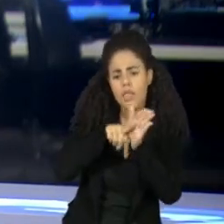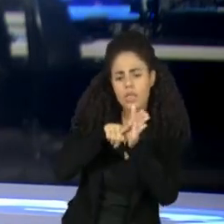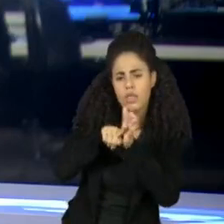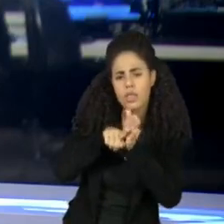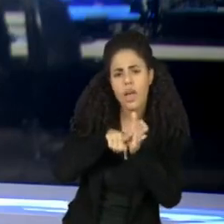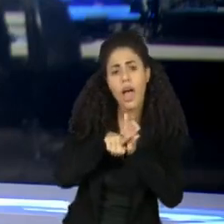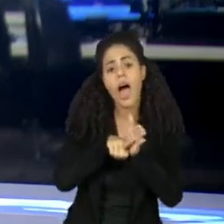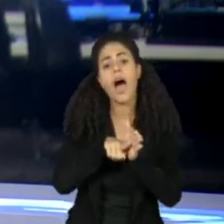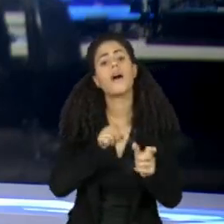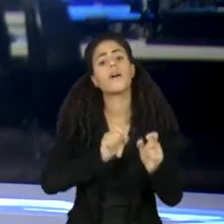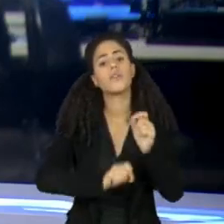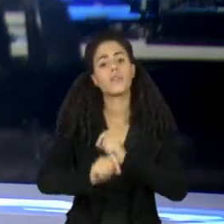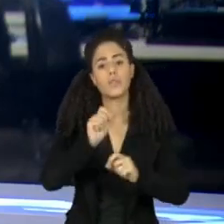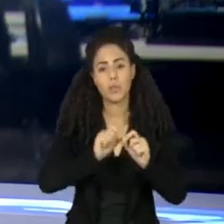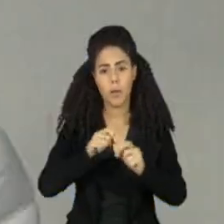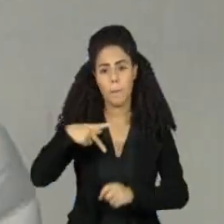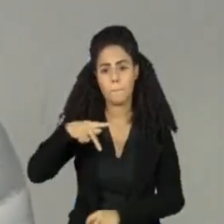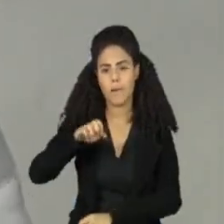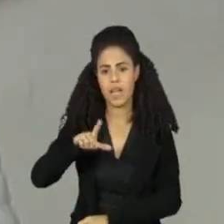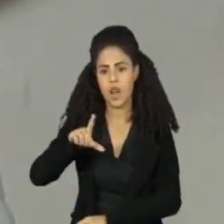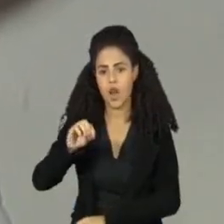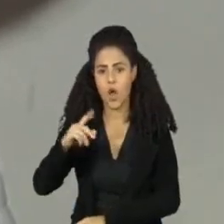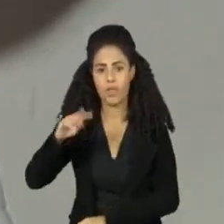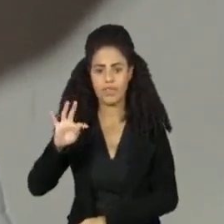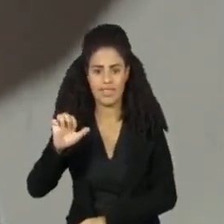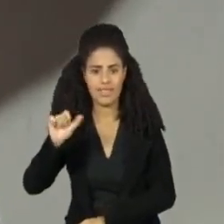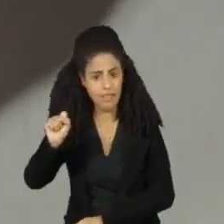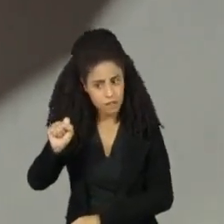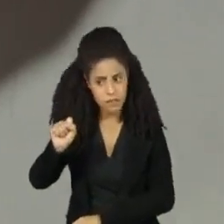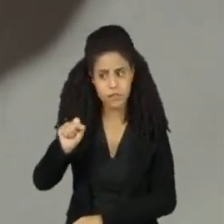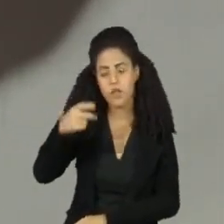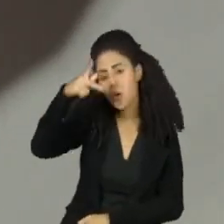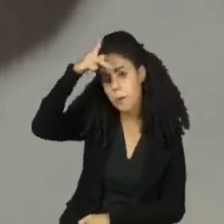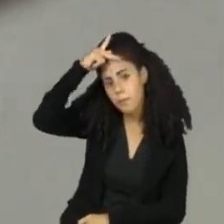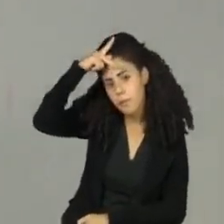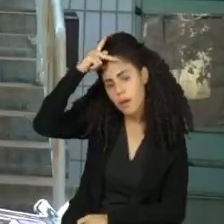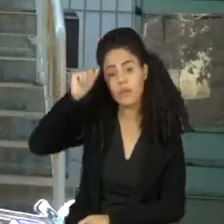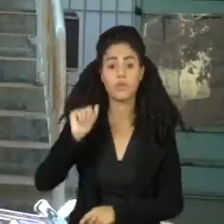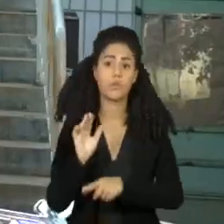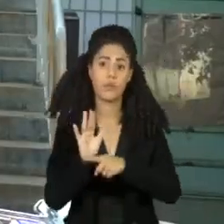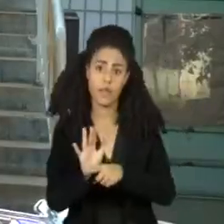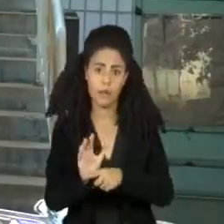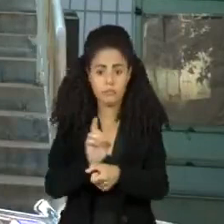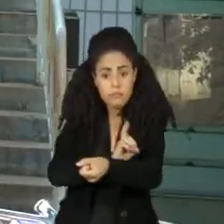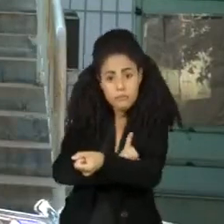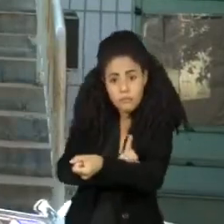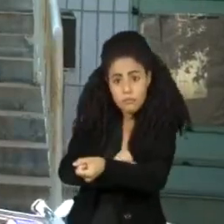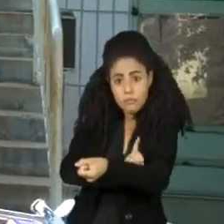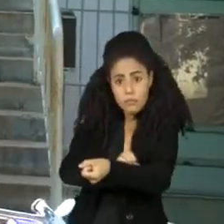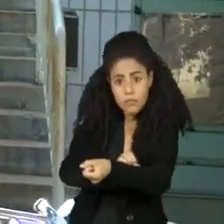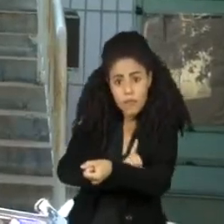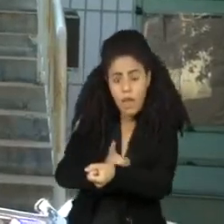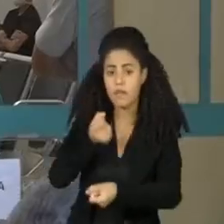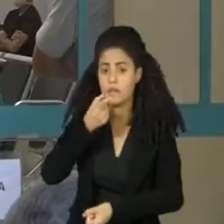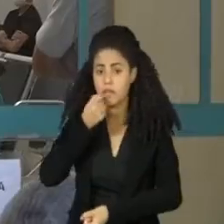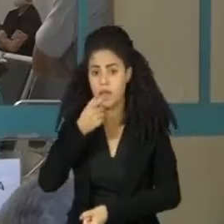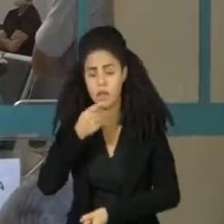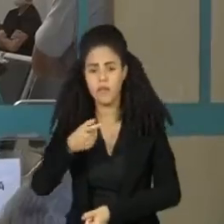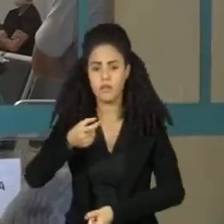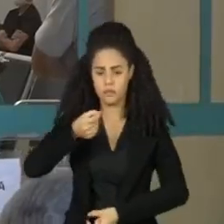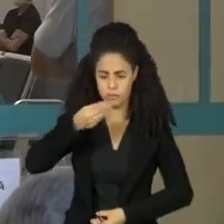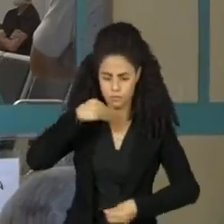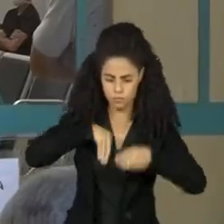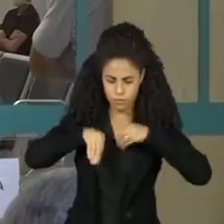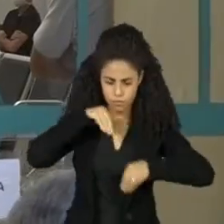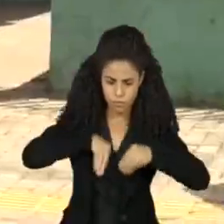da Universidade Federal de Pelotas diabetes se trata com insulina de pressão com antidepressivos